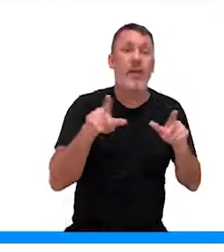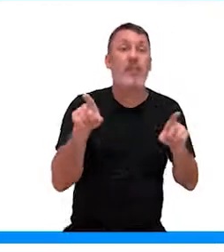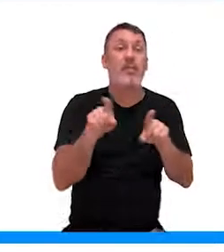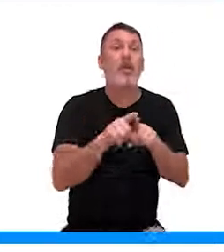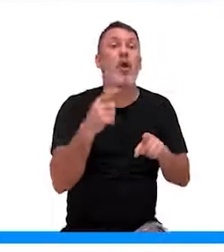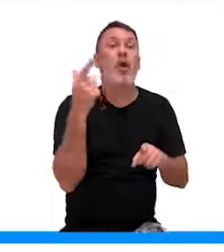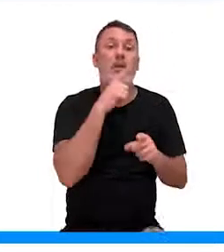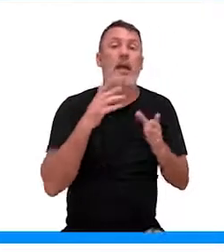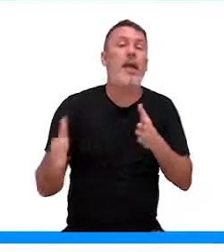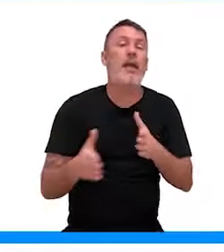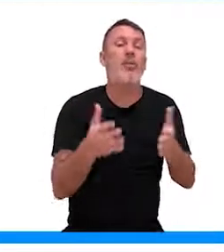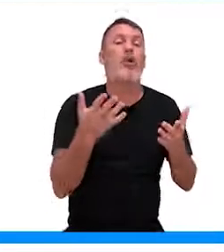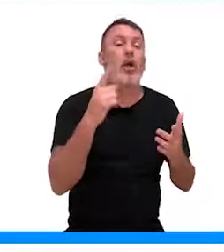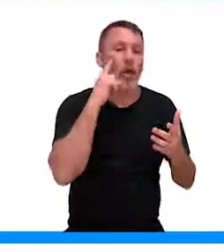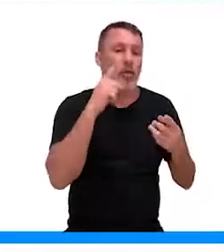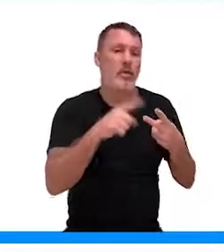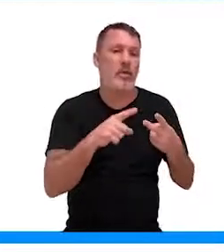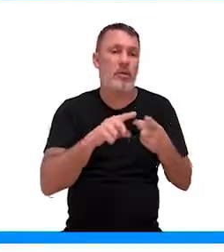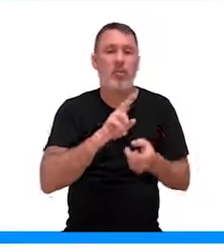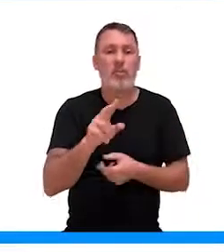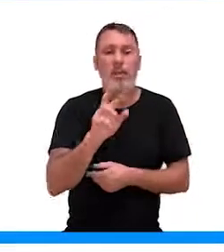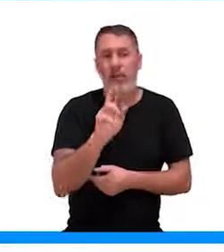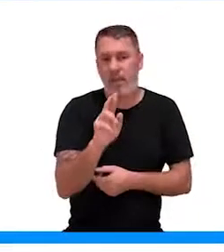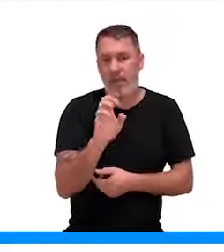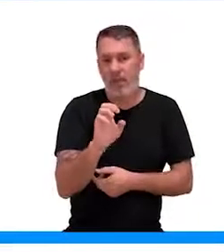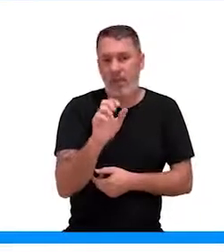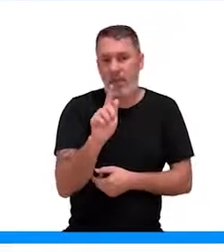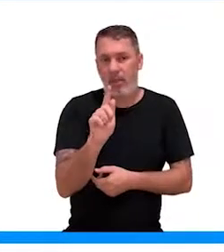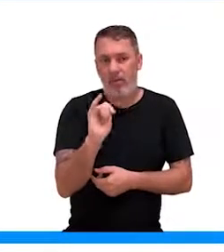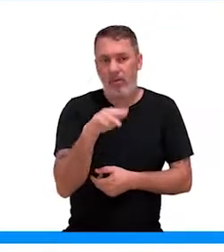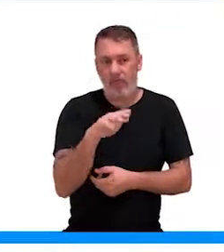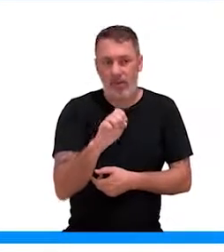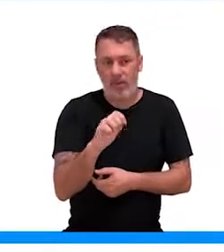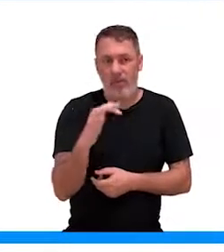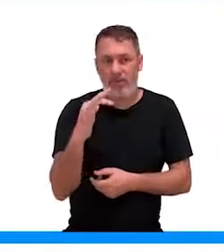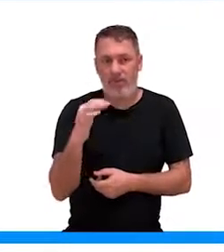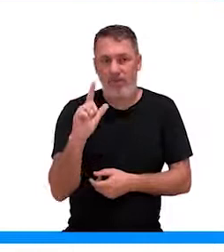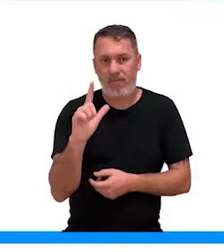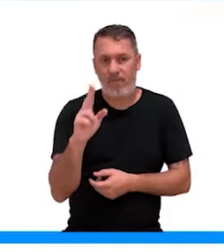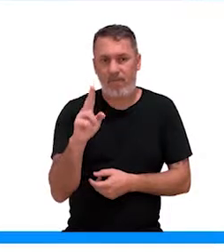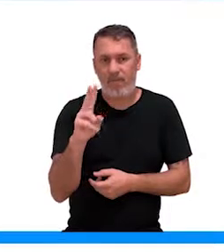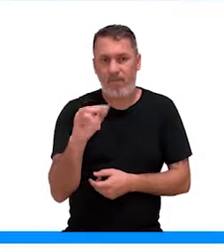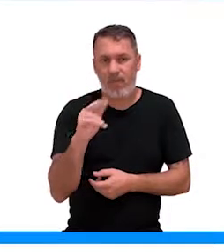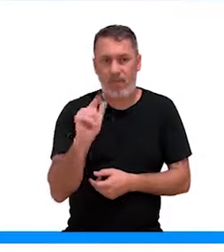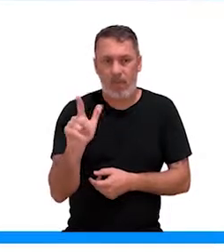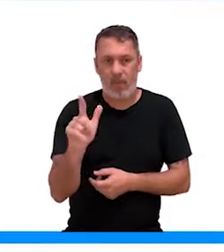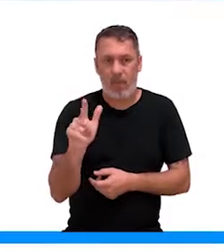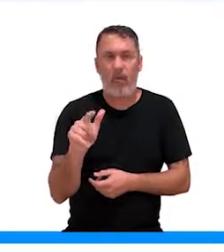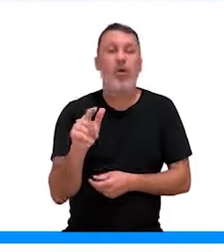fluvial. Gente, fluvial tem relação a rios,